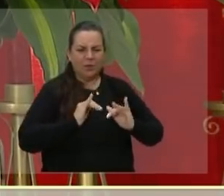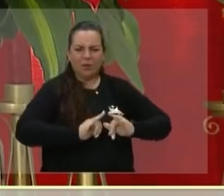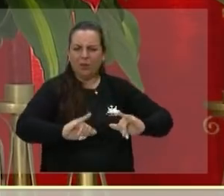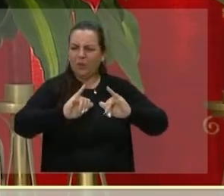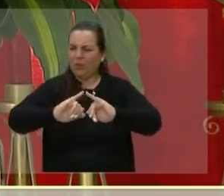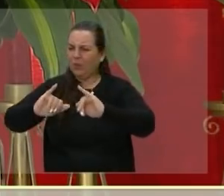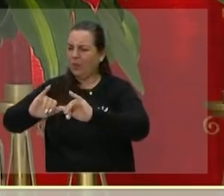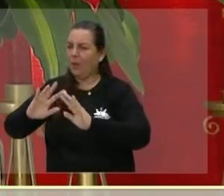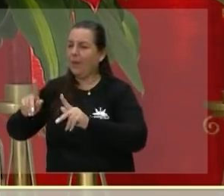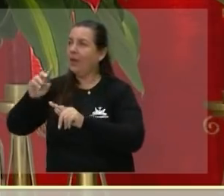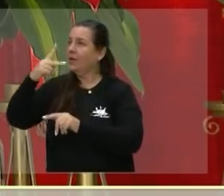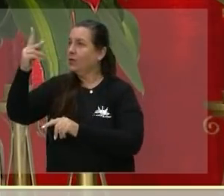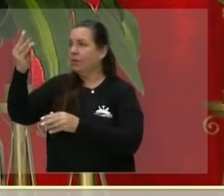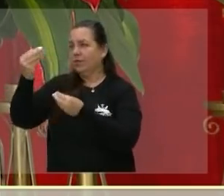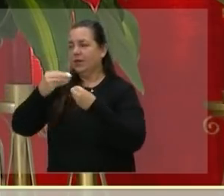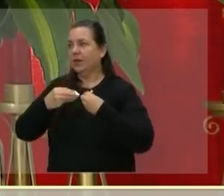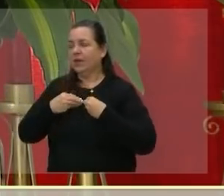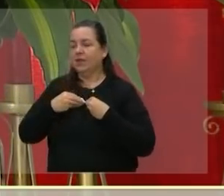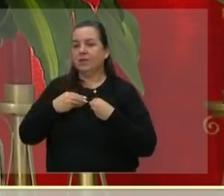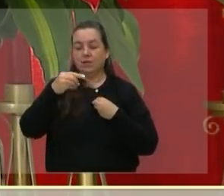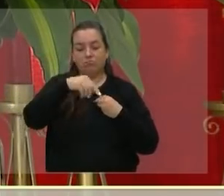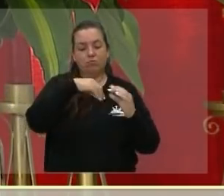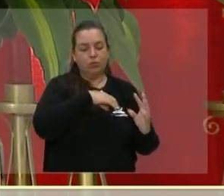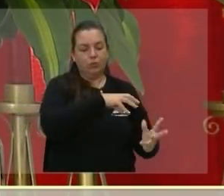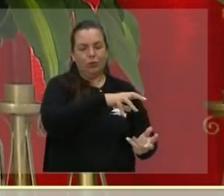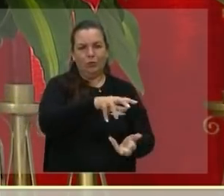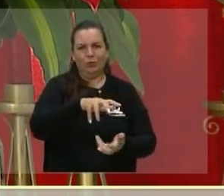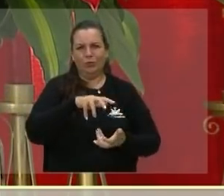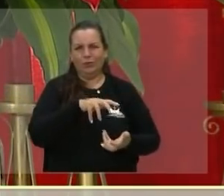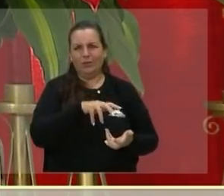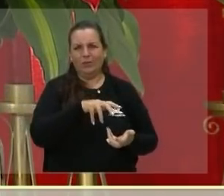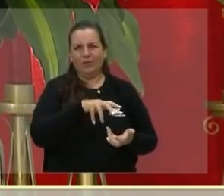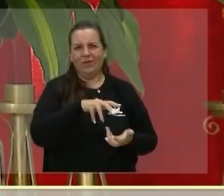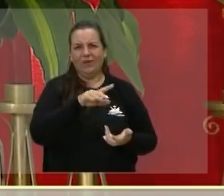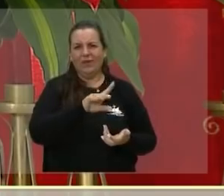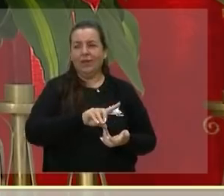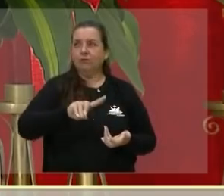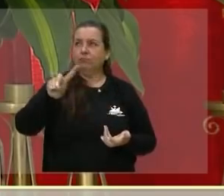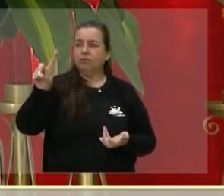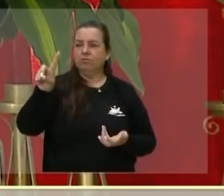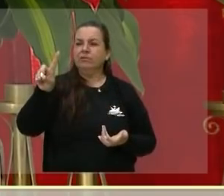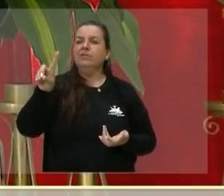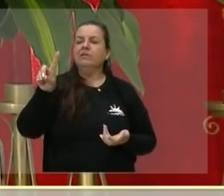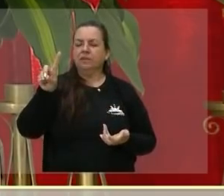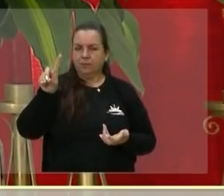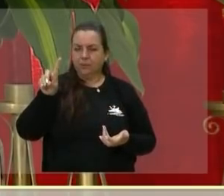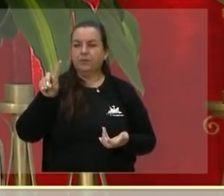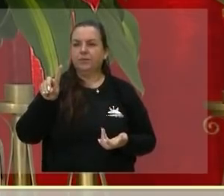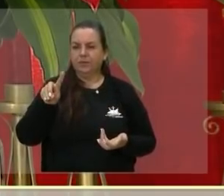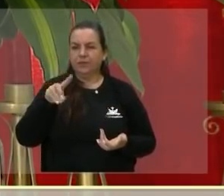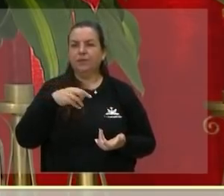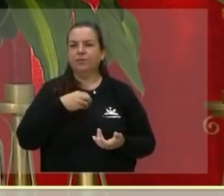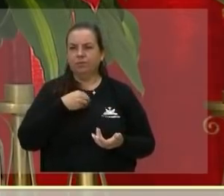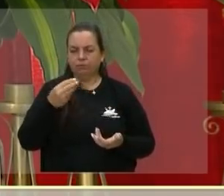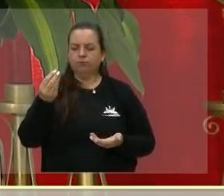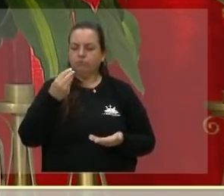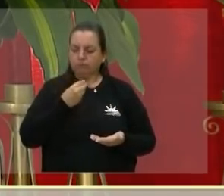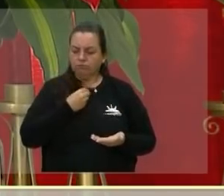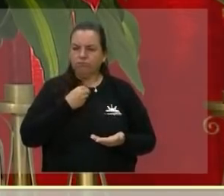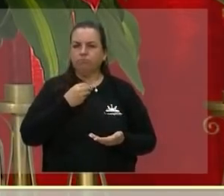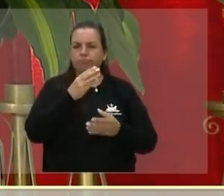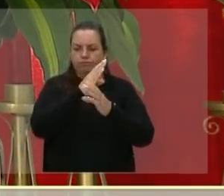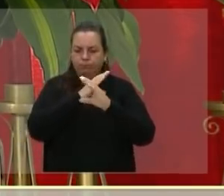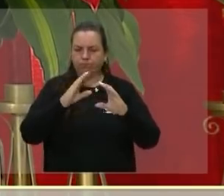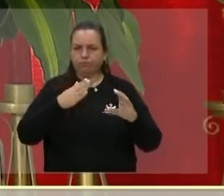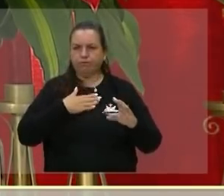mas tu me deste do meio do mundo era um deus em itu os confiaste a mim